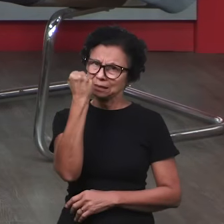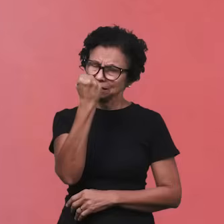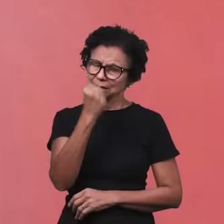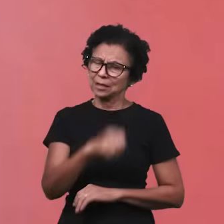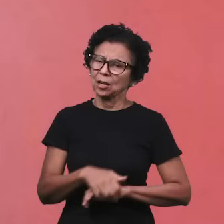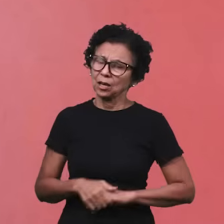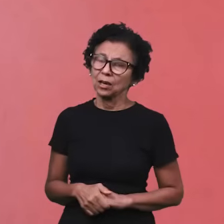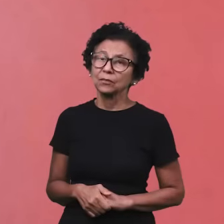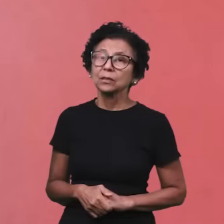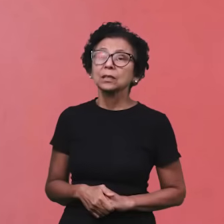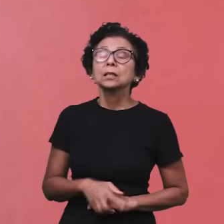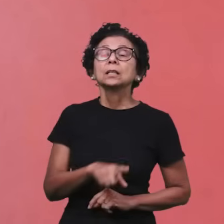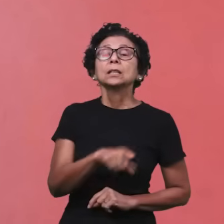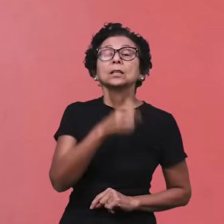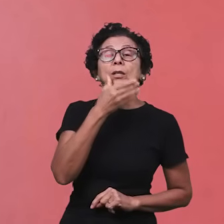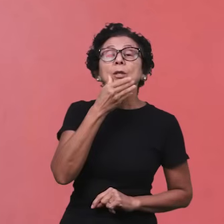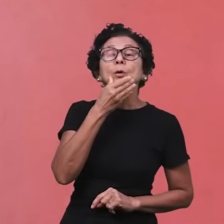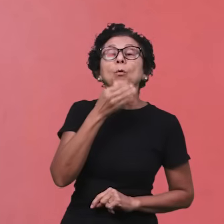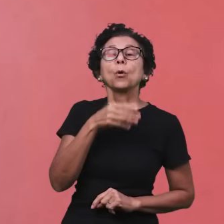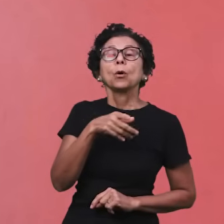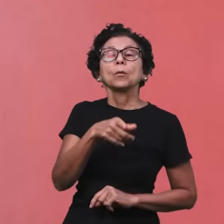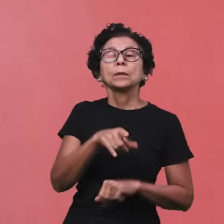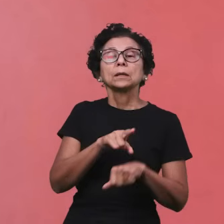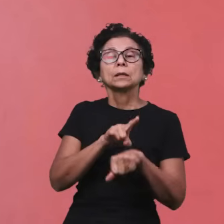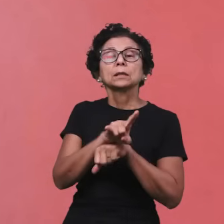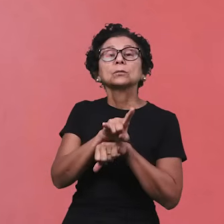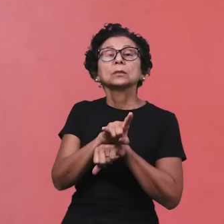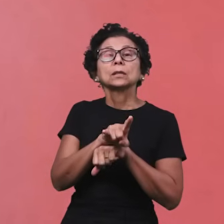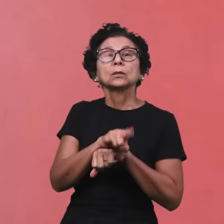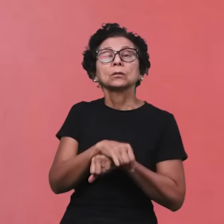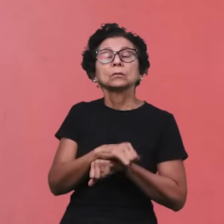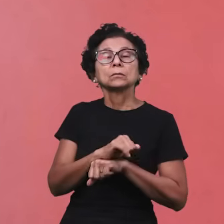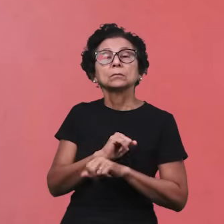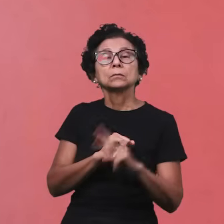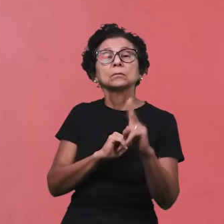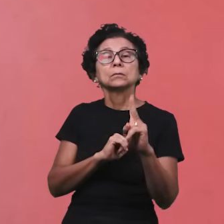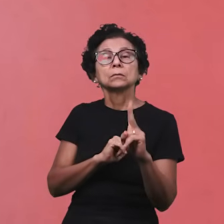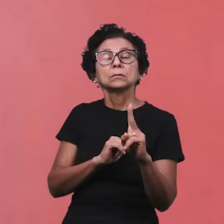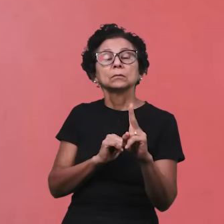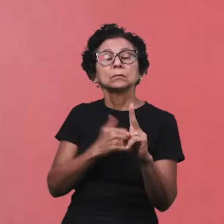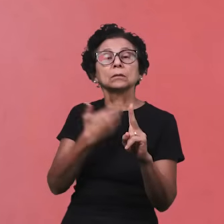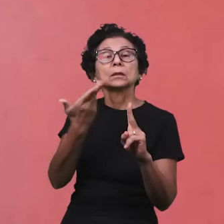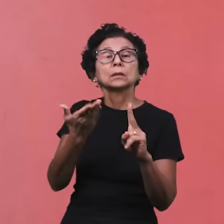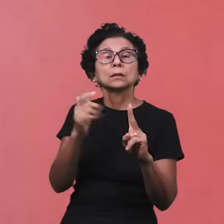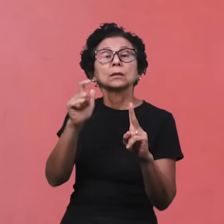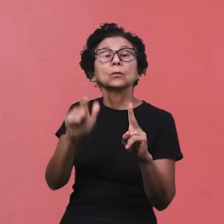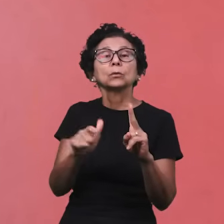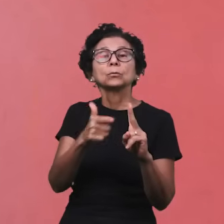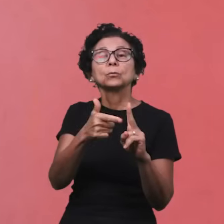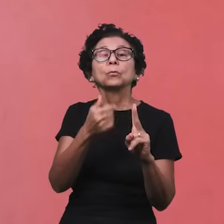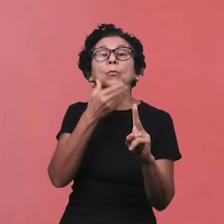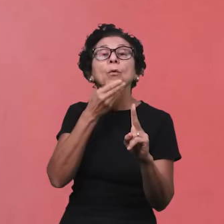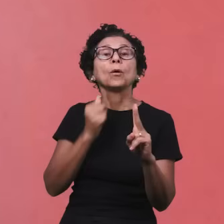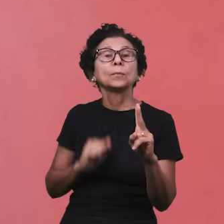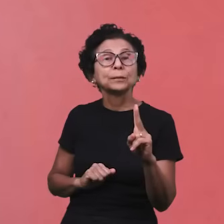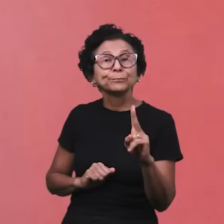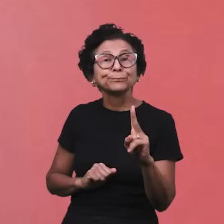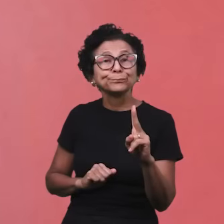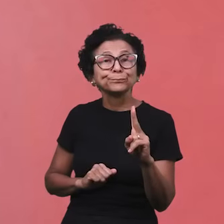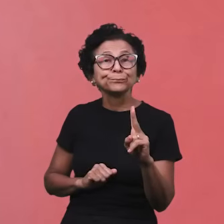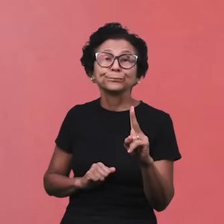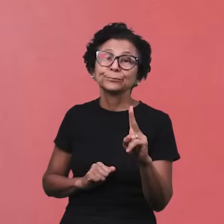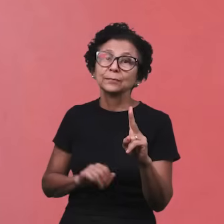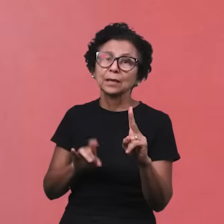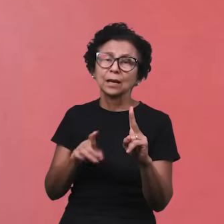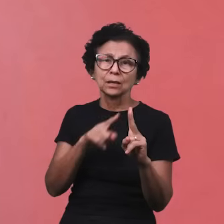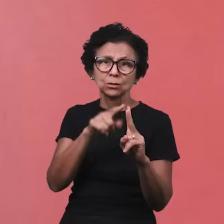com ela? Como foi no próprio ato adulterante, tinha que estar os dois ali. Mas esse é um outro detalhe, vamos ter a sabedoria. Então, o que Jesus fez? Então,